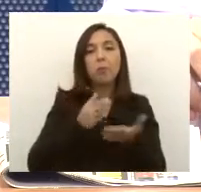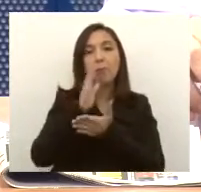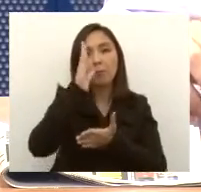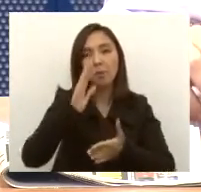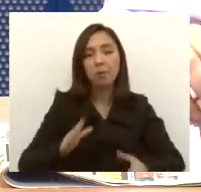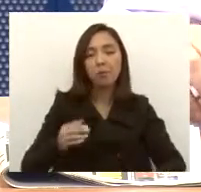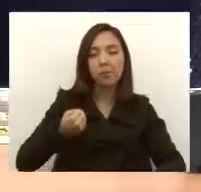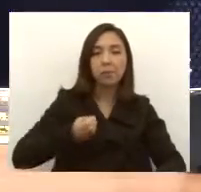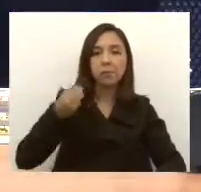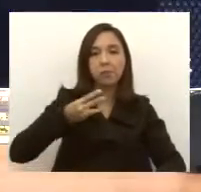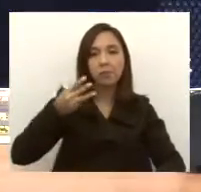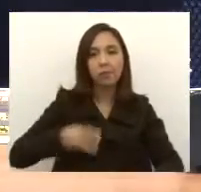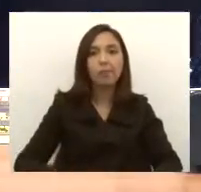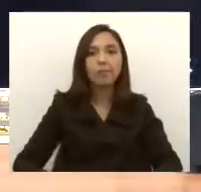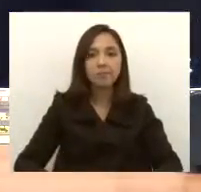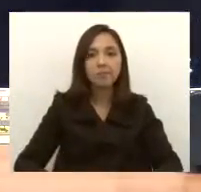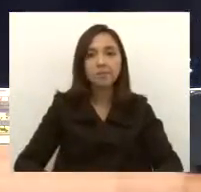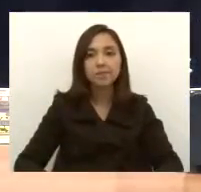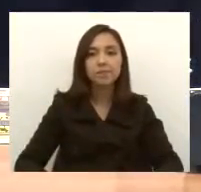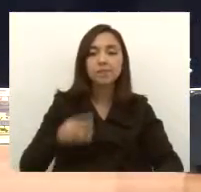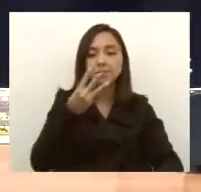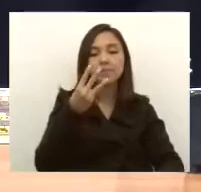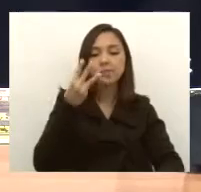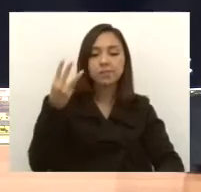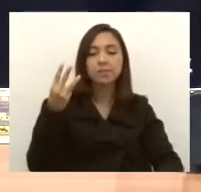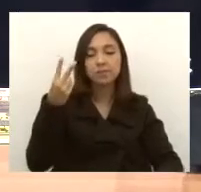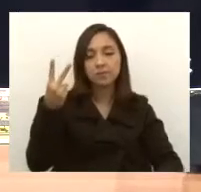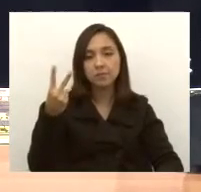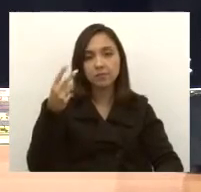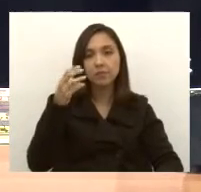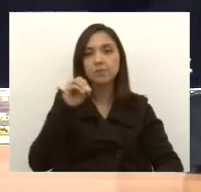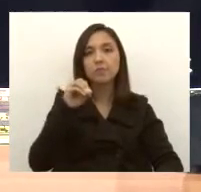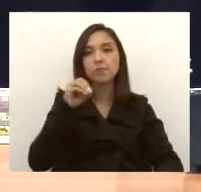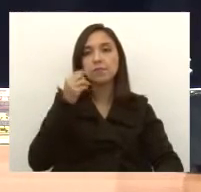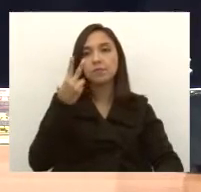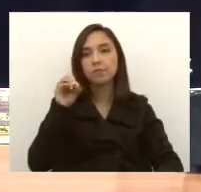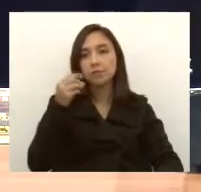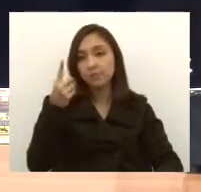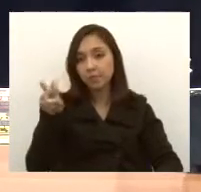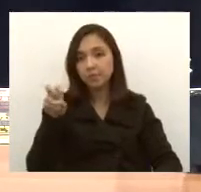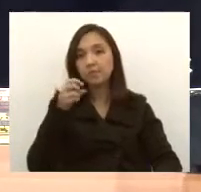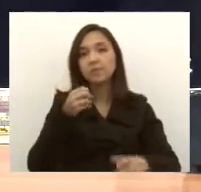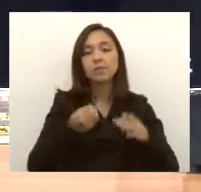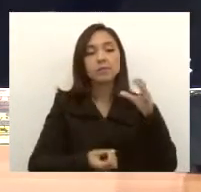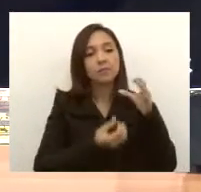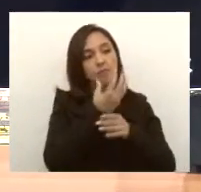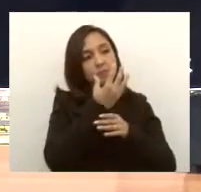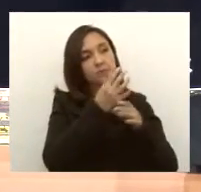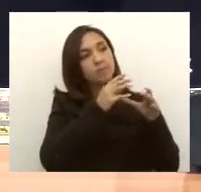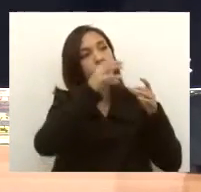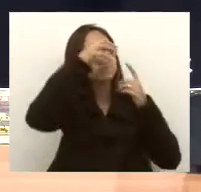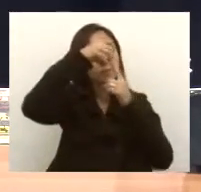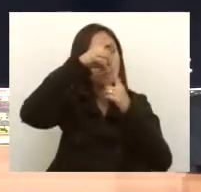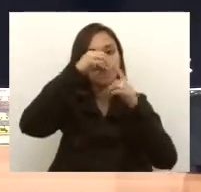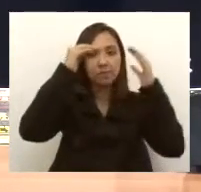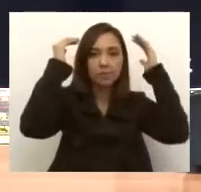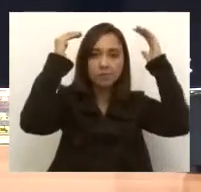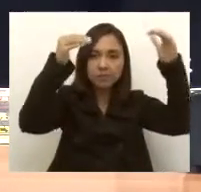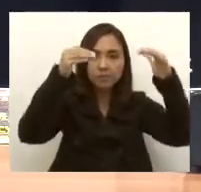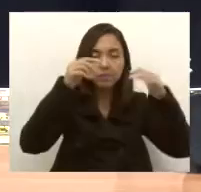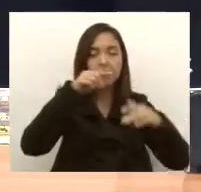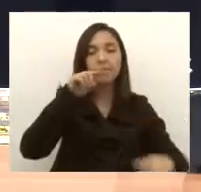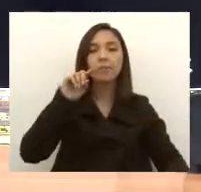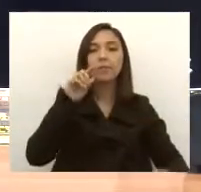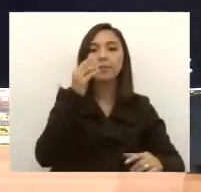Item terceiro. Leitura, discussão e votação do requerimento 3.302 de 2015. Informações referentes à implantação de abrigo no ponto de ônibus na estrada da